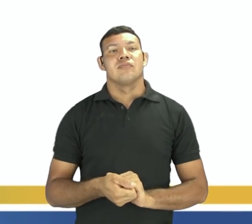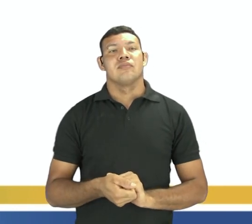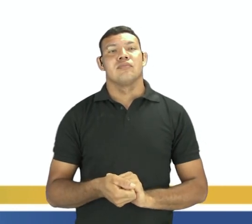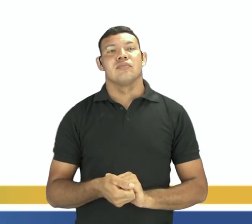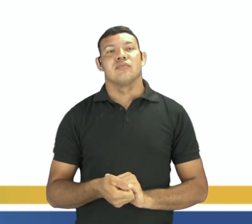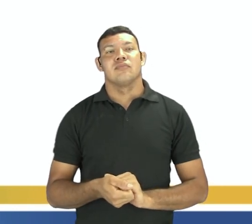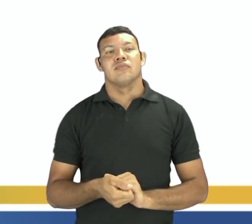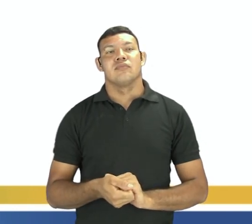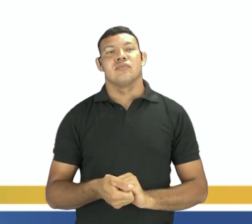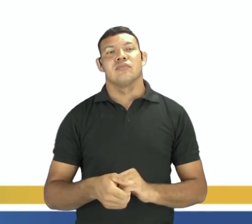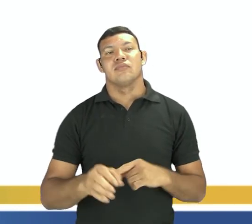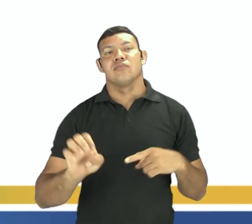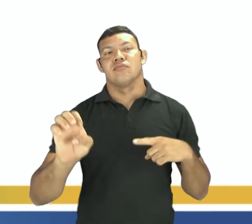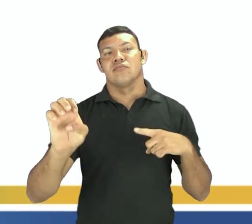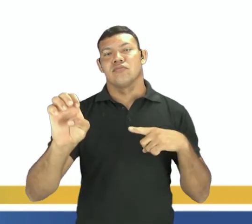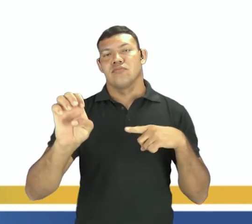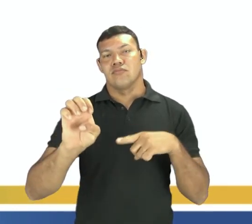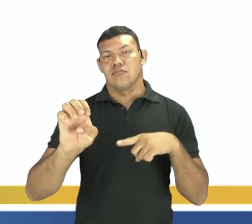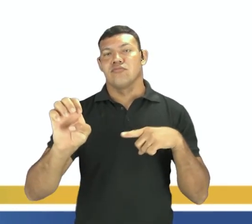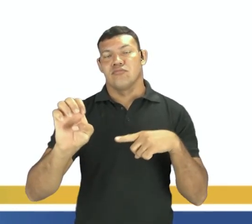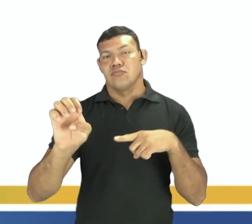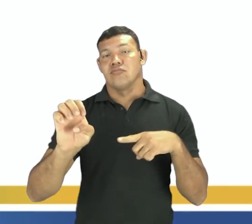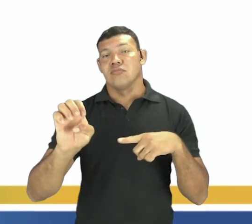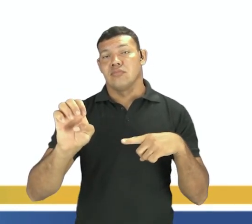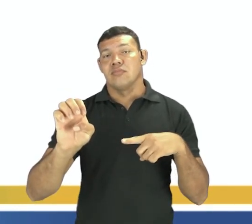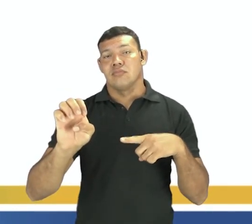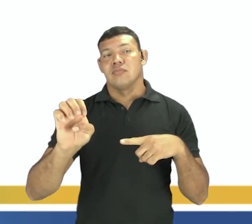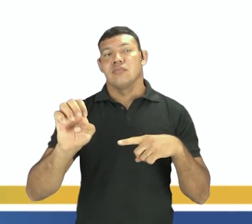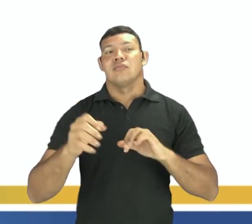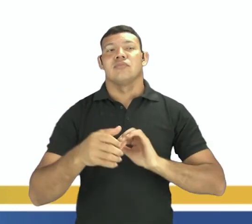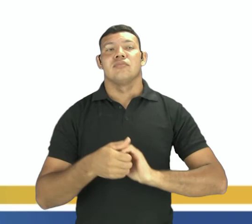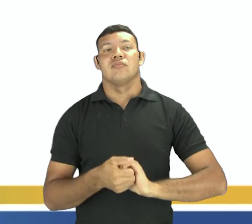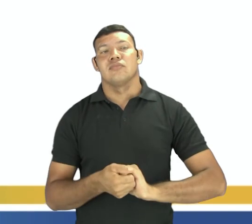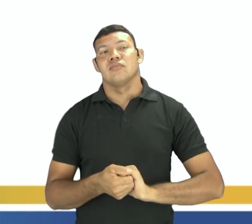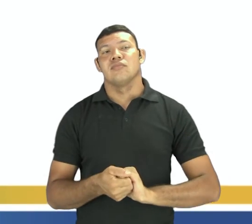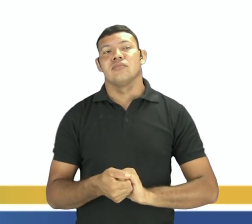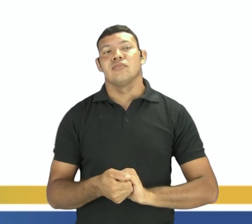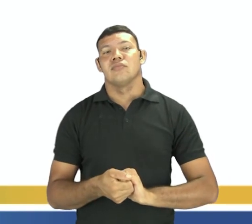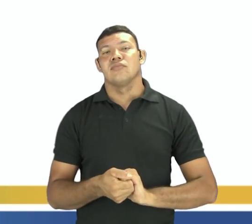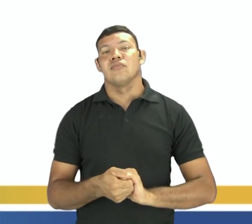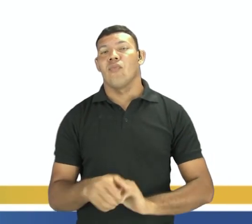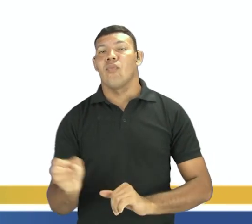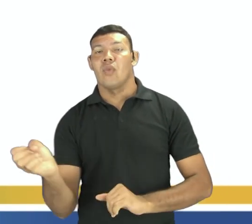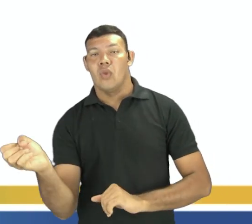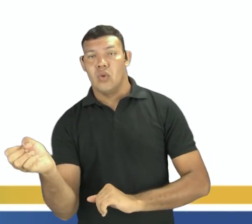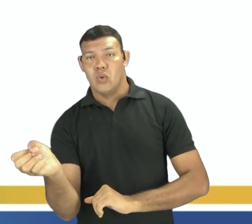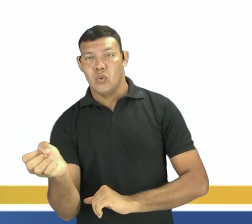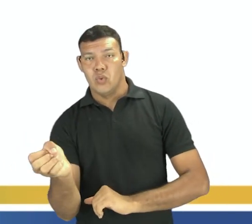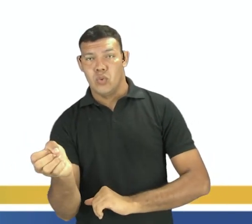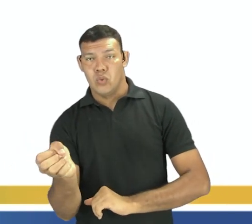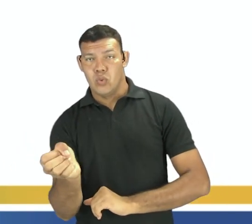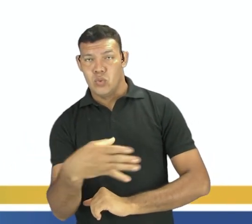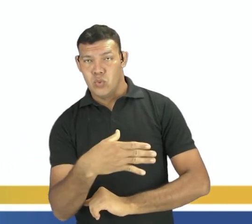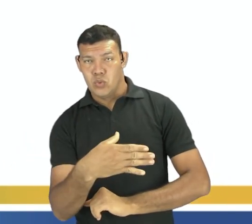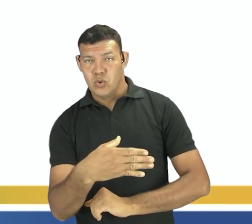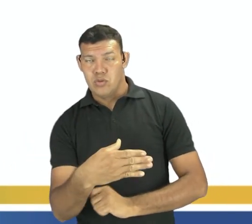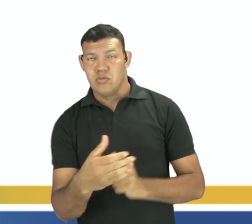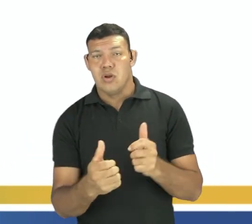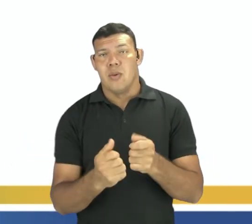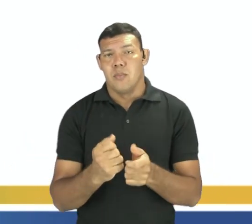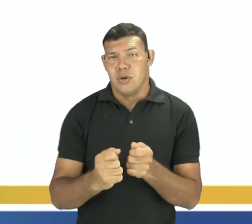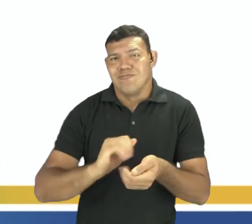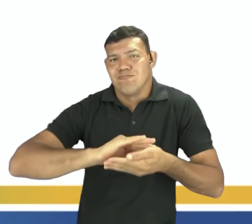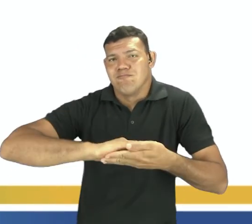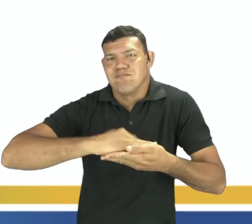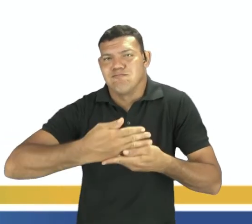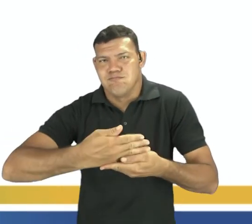last one we have: a new gaming laptop will be bought by him. Ou traduzindo, um novo laptop